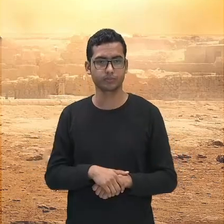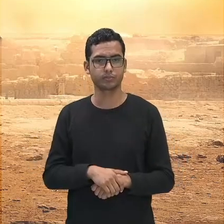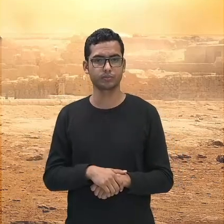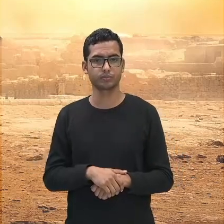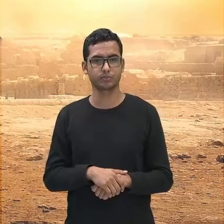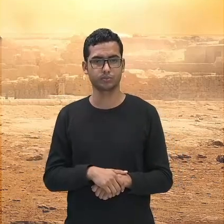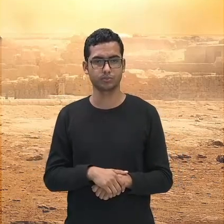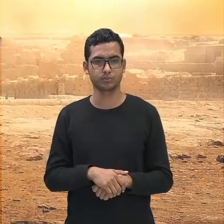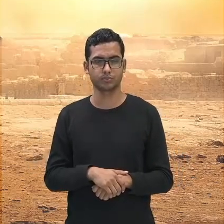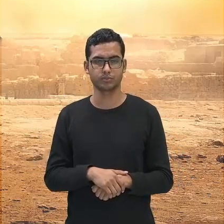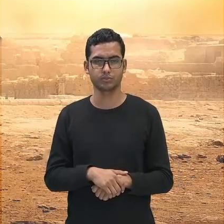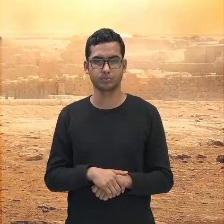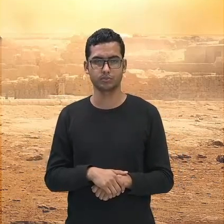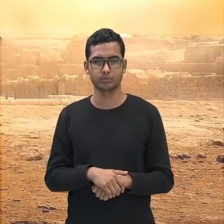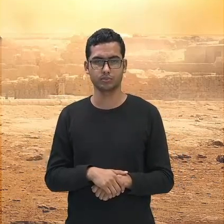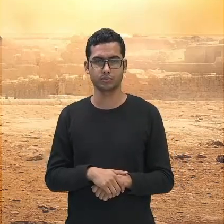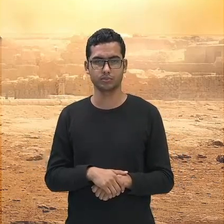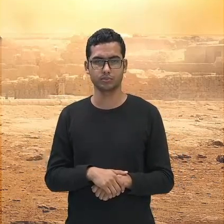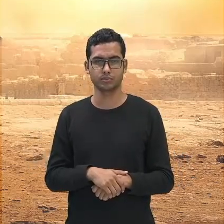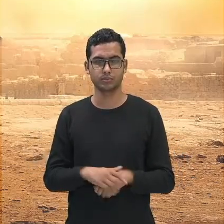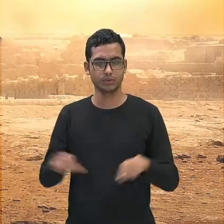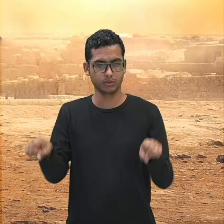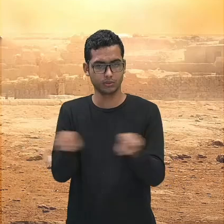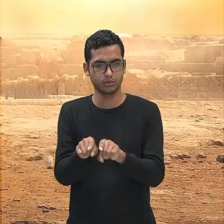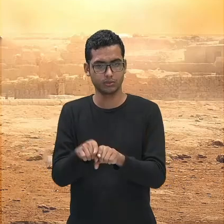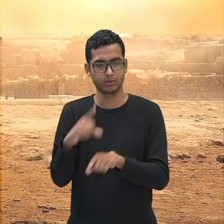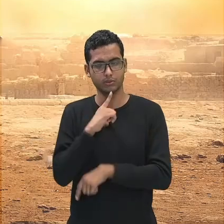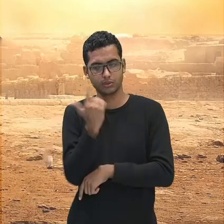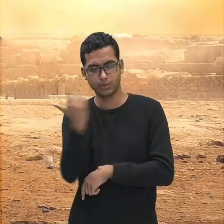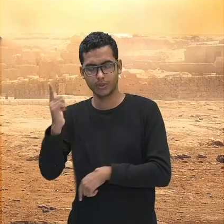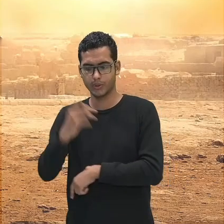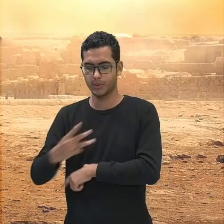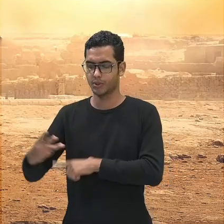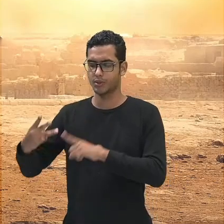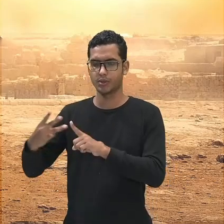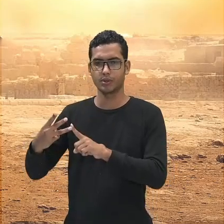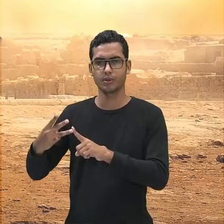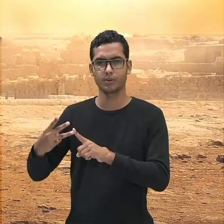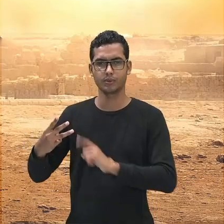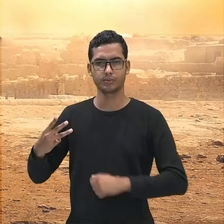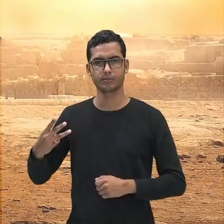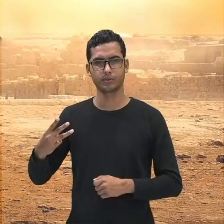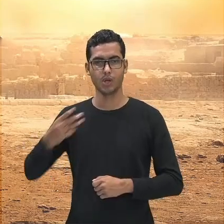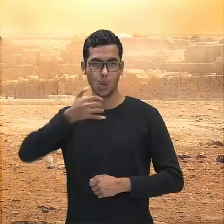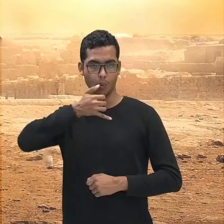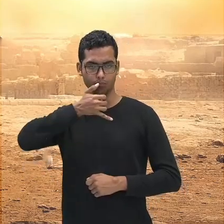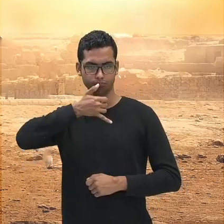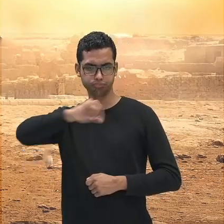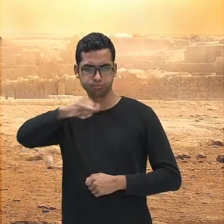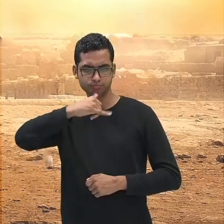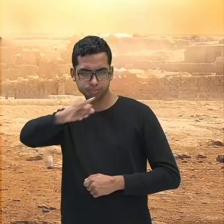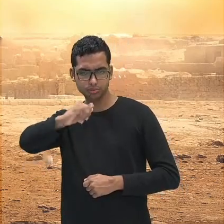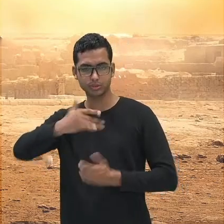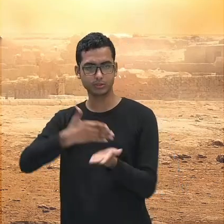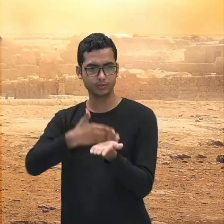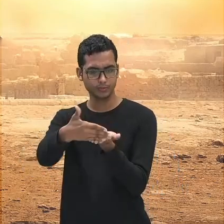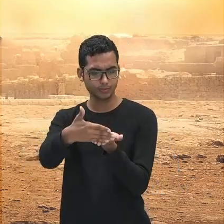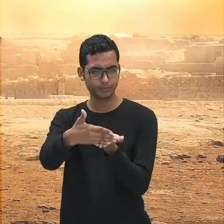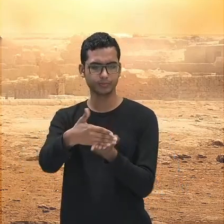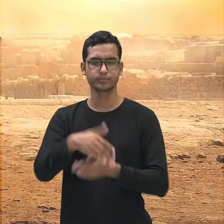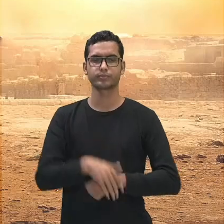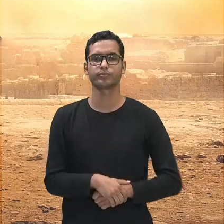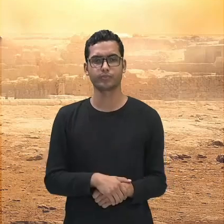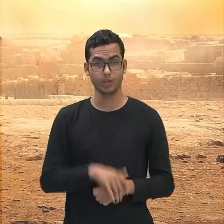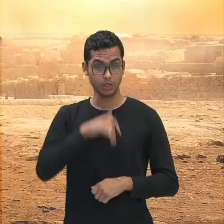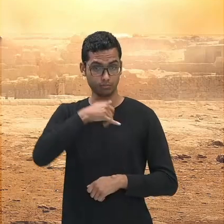dessas condições, existe uma outra condição, gente, que é a energia de ativação.